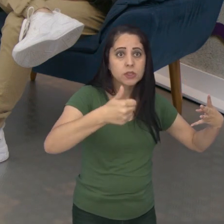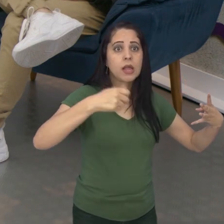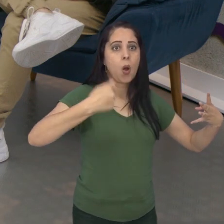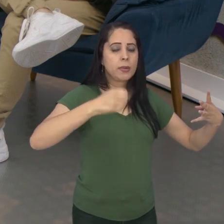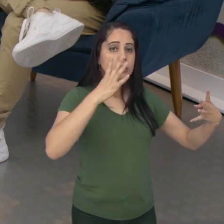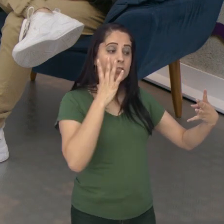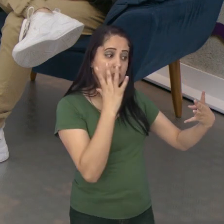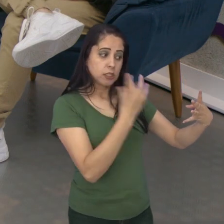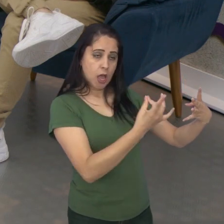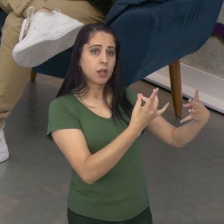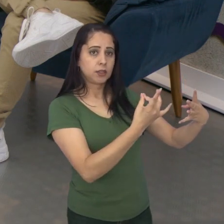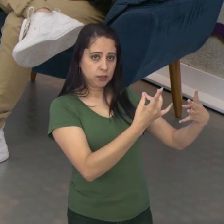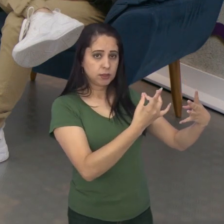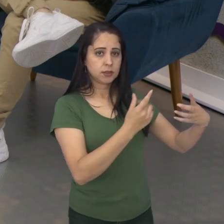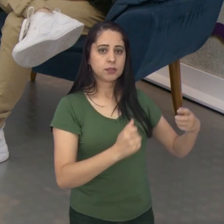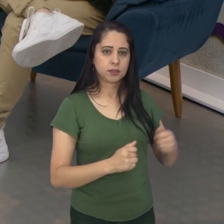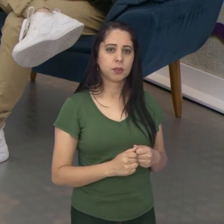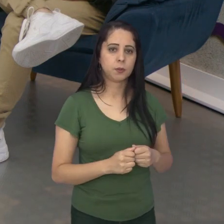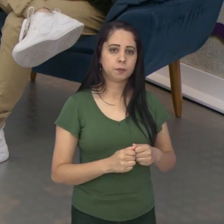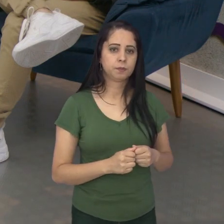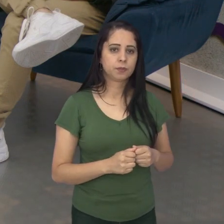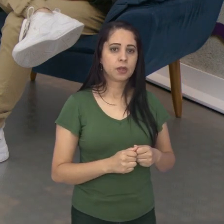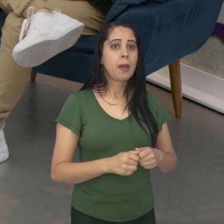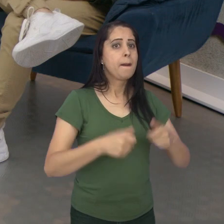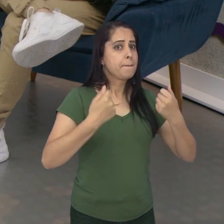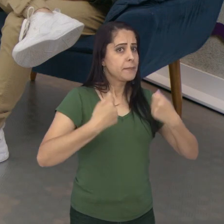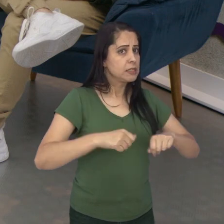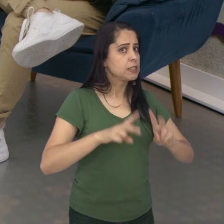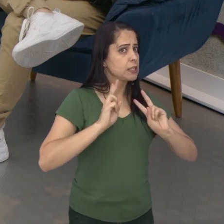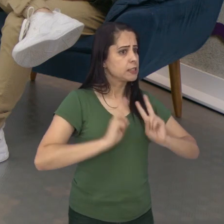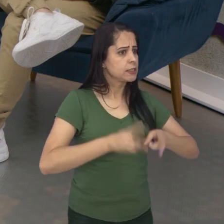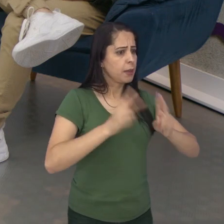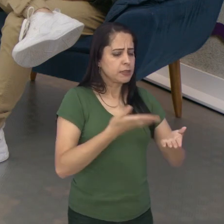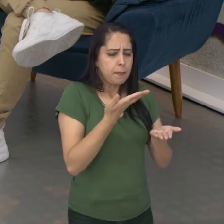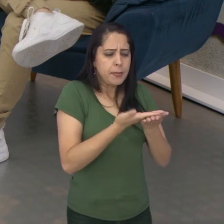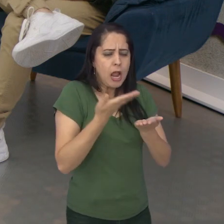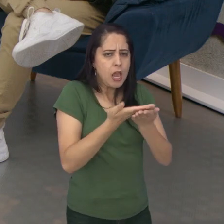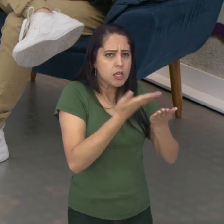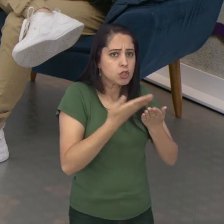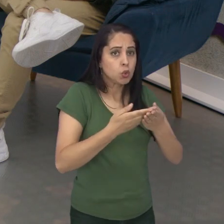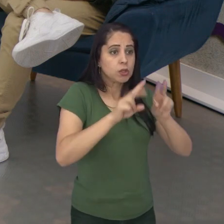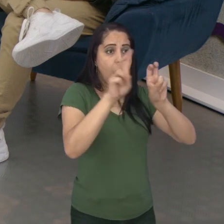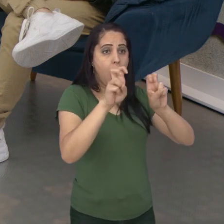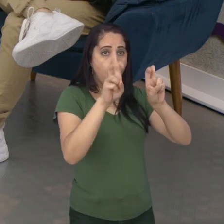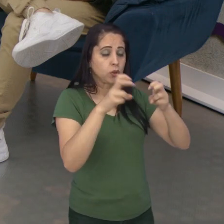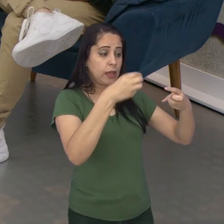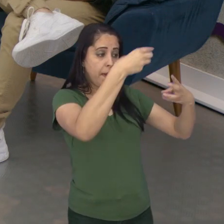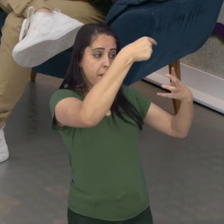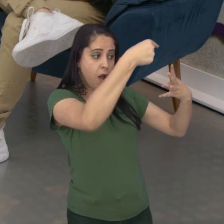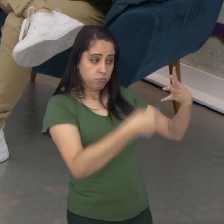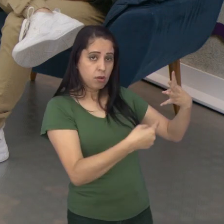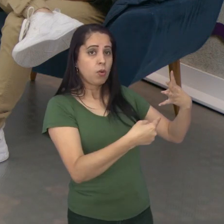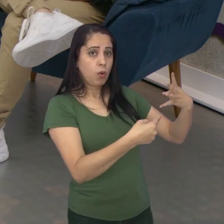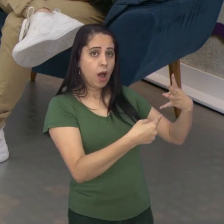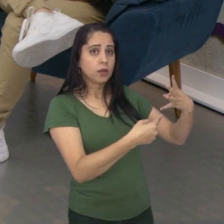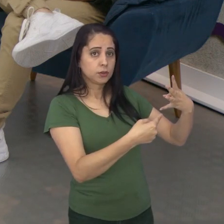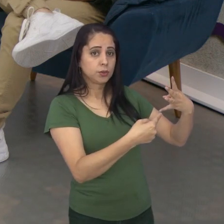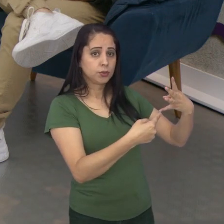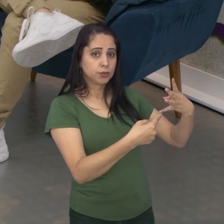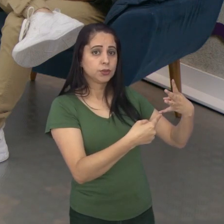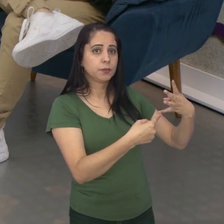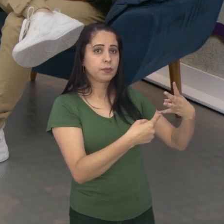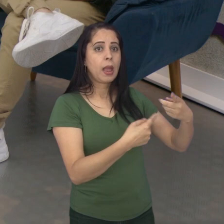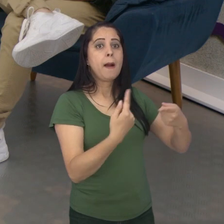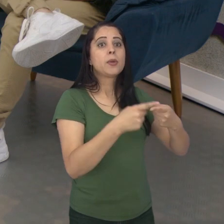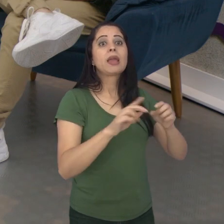os futuros profissionais da engenharia, que tem que ficar atento com essas novas tendências aí